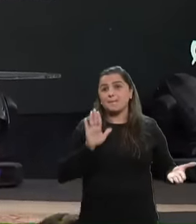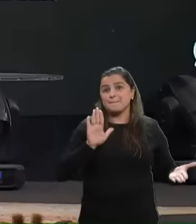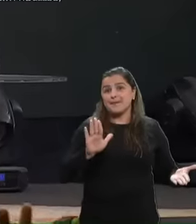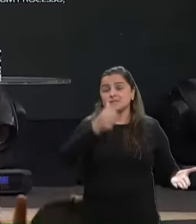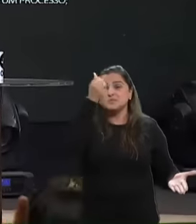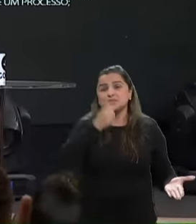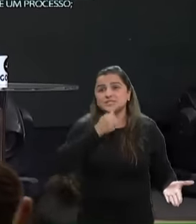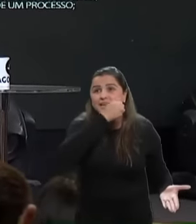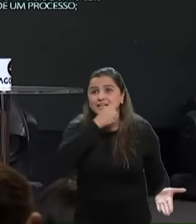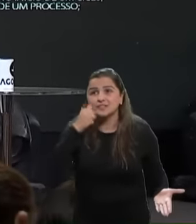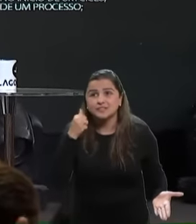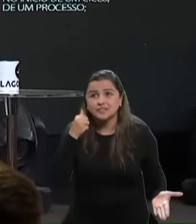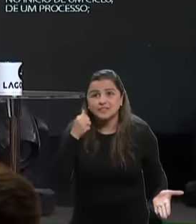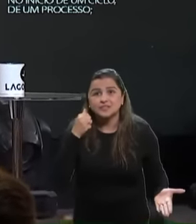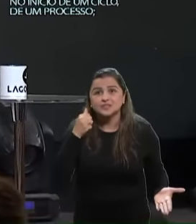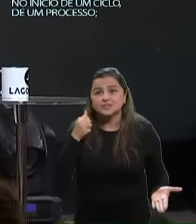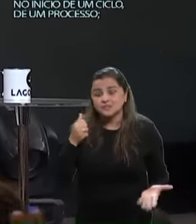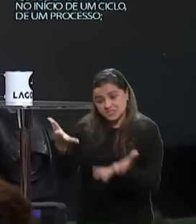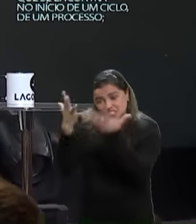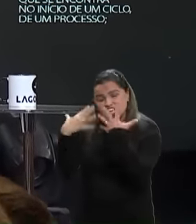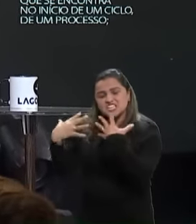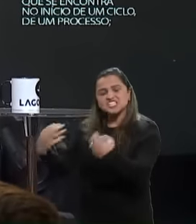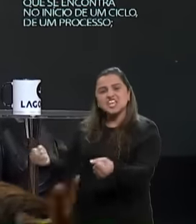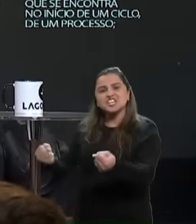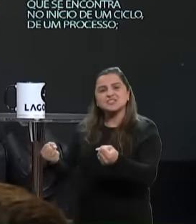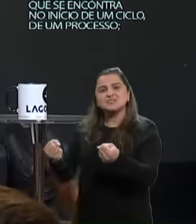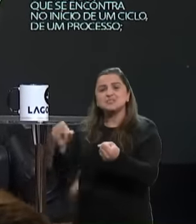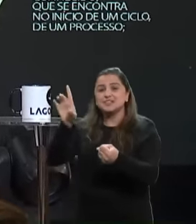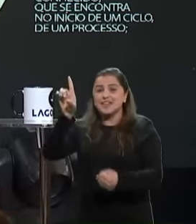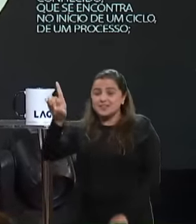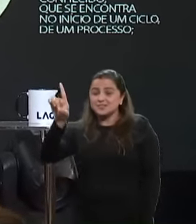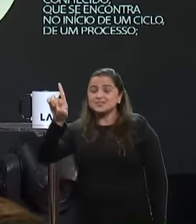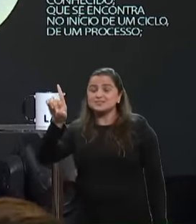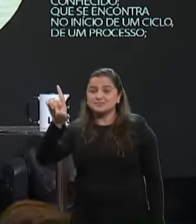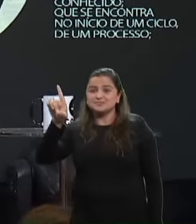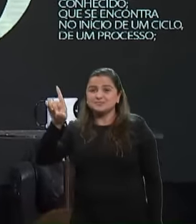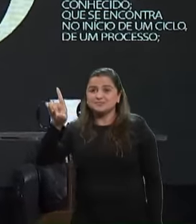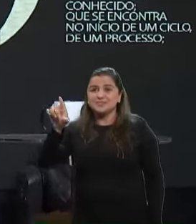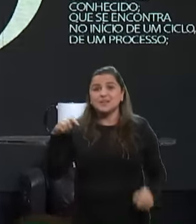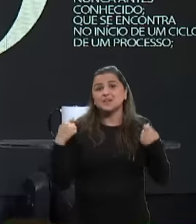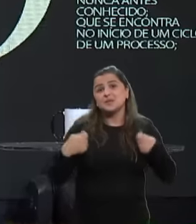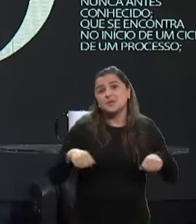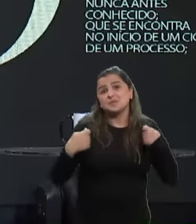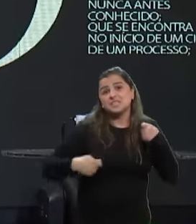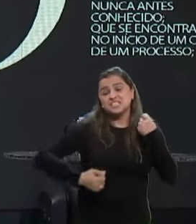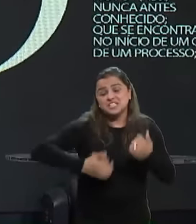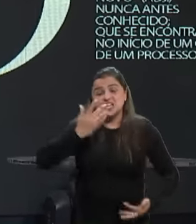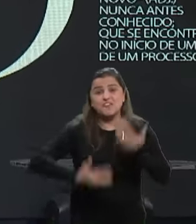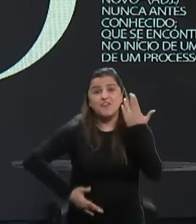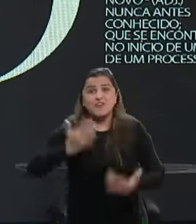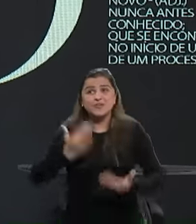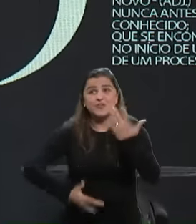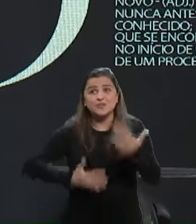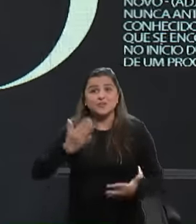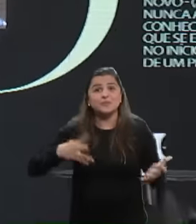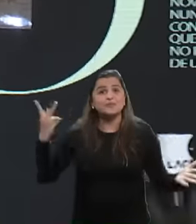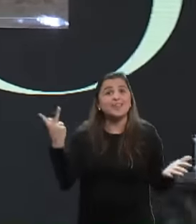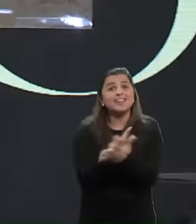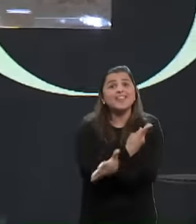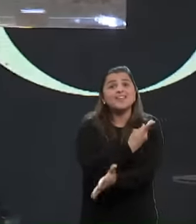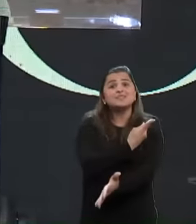sacrifício ser aceito por Deus, tem que ser queimado pelo fogo. De